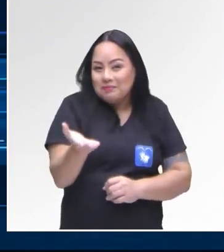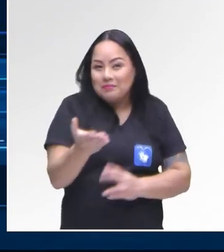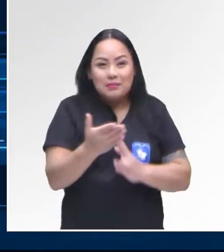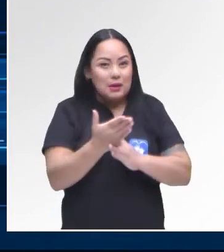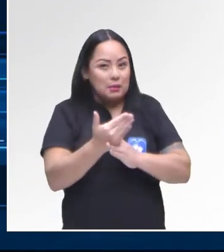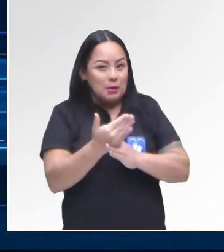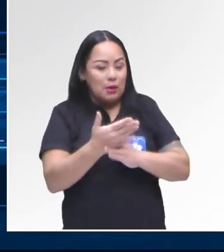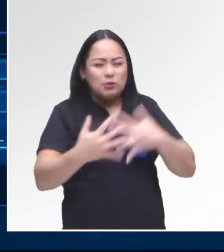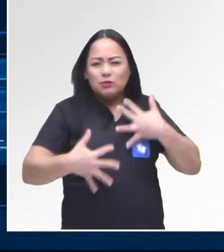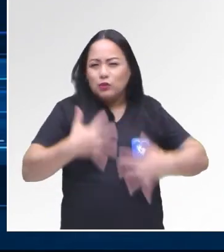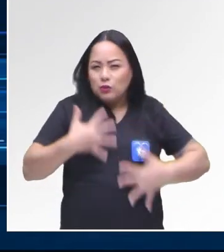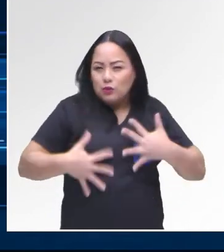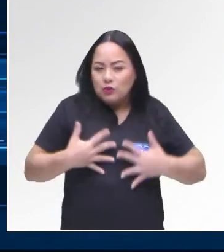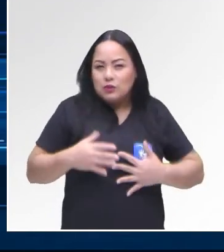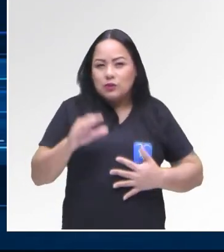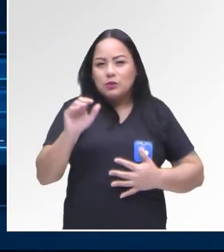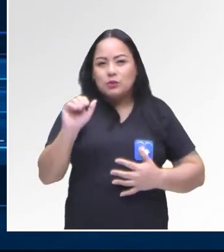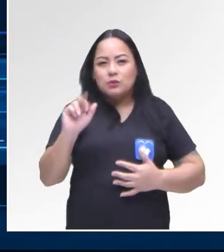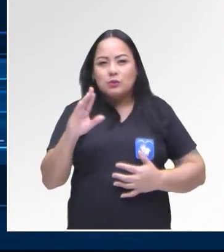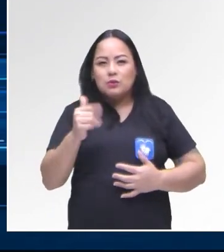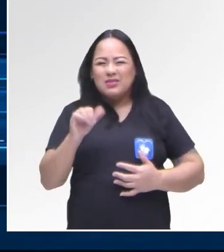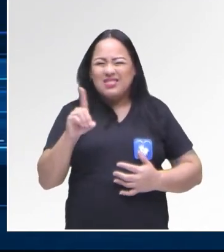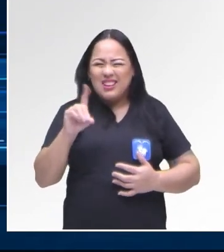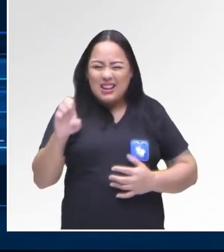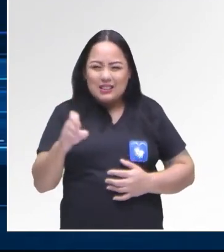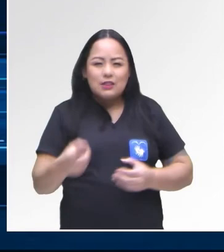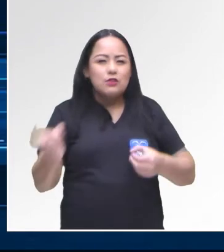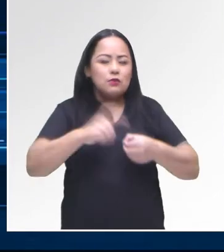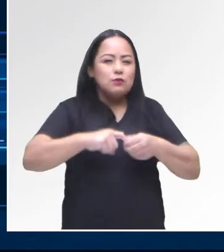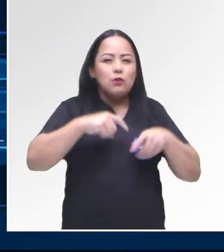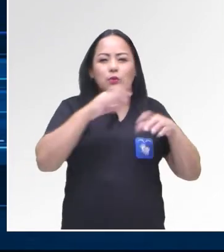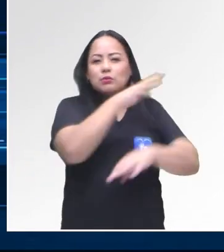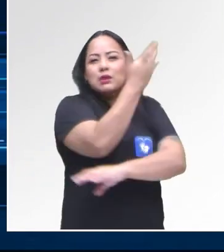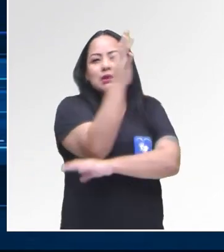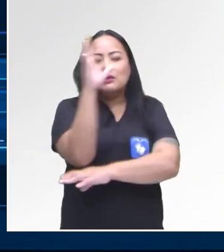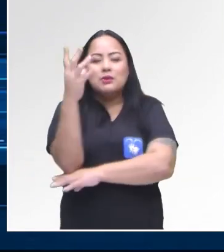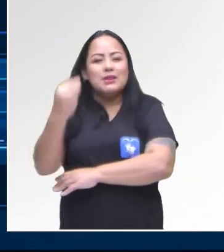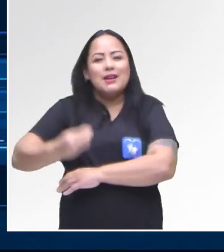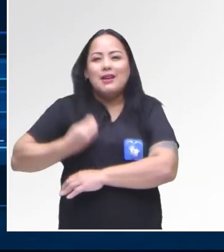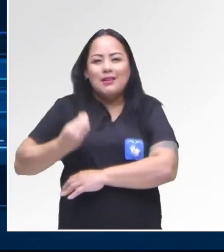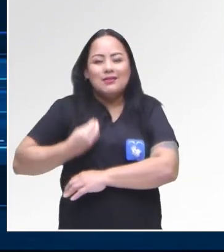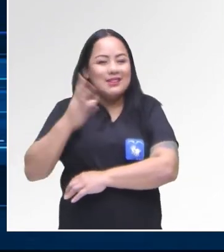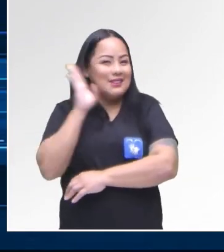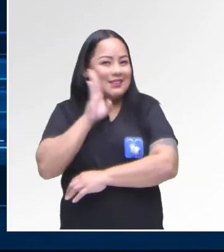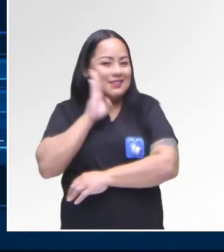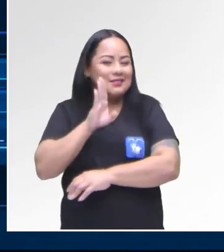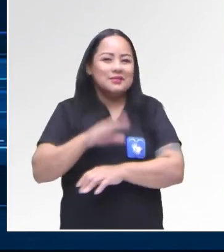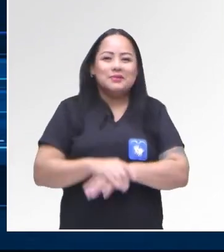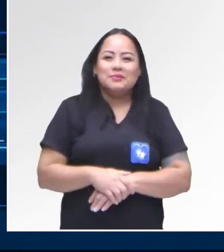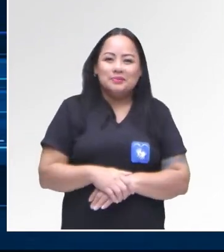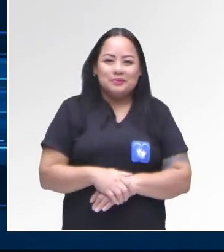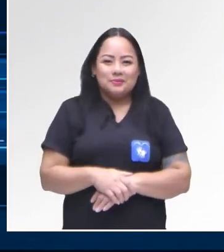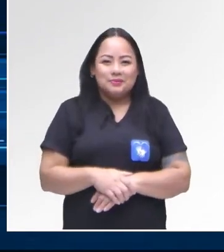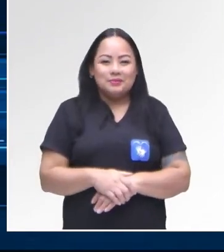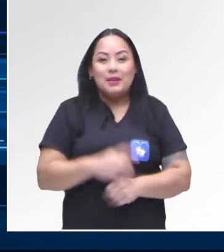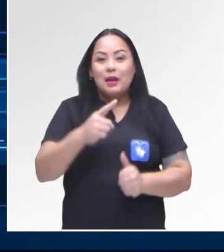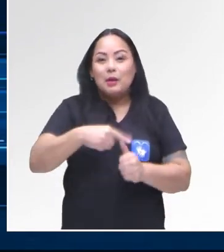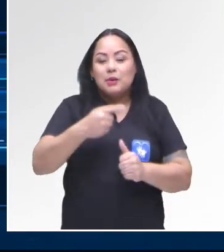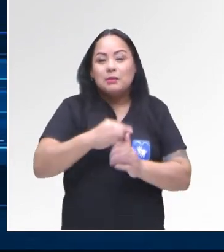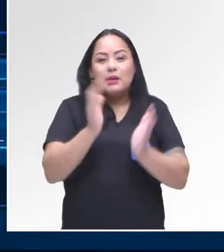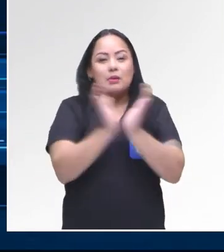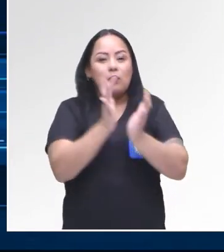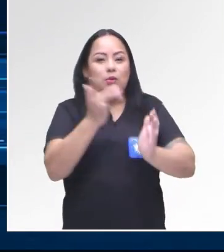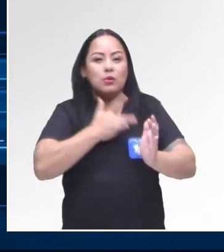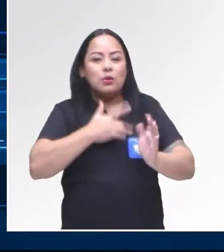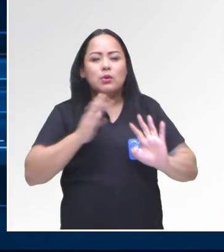Barroco, conflito, arcadismo, retorno à natureza, o campo, lá que a vida é legal, segundo os Árcades. Primeira geração, exaltação